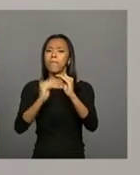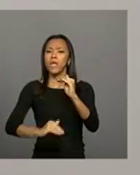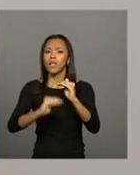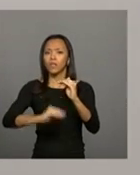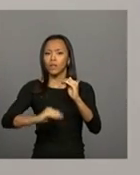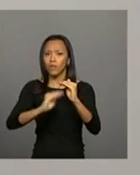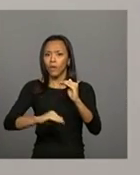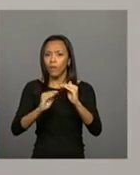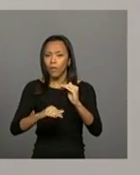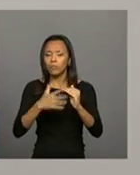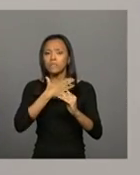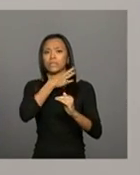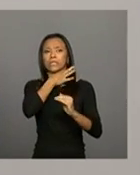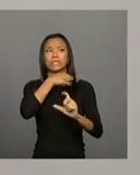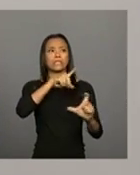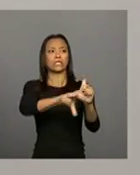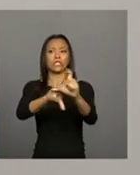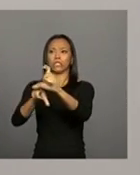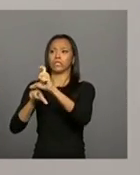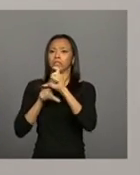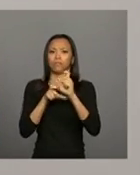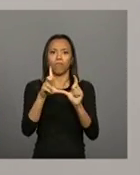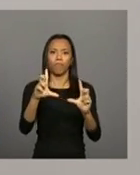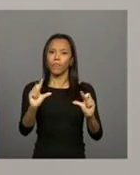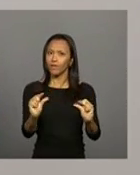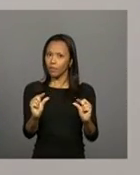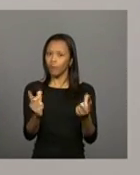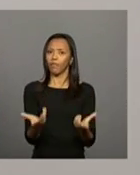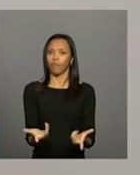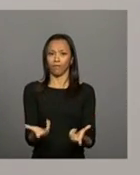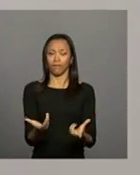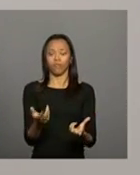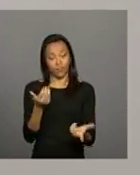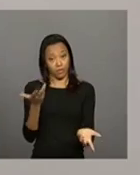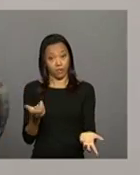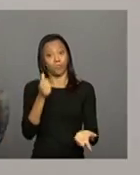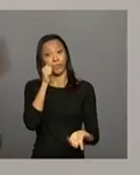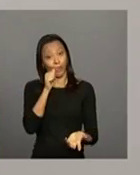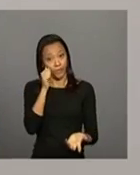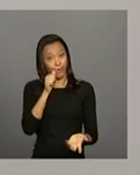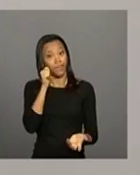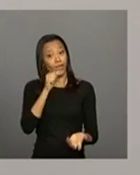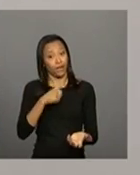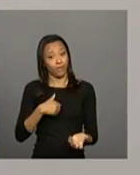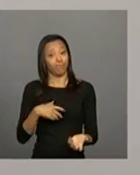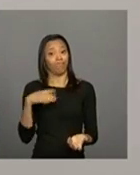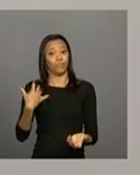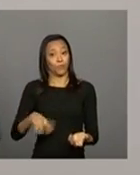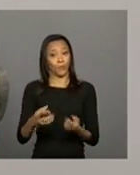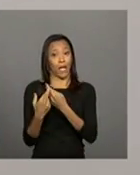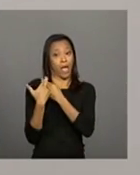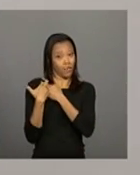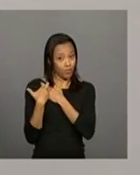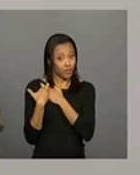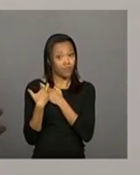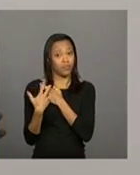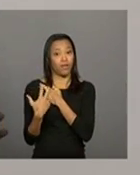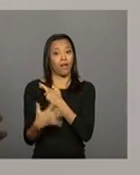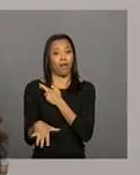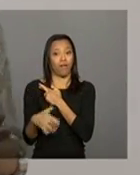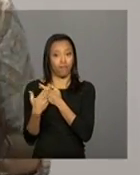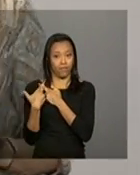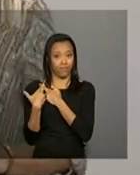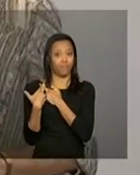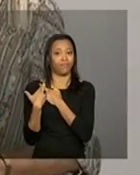de inadimplência. O que mostra uma coisa que também nós sabemos: mulher é muito responsável. Muito